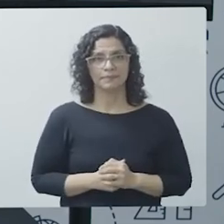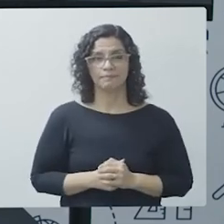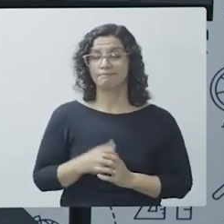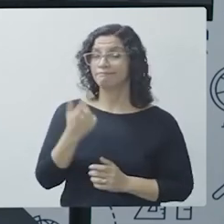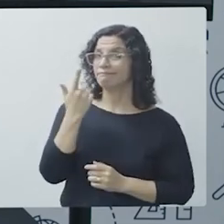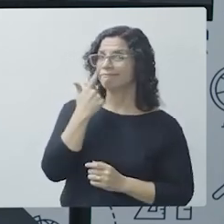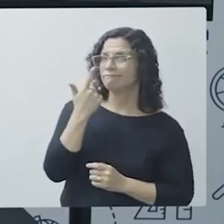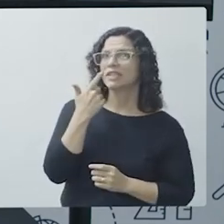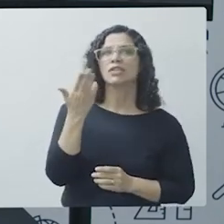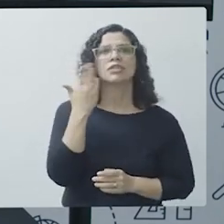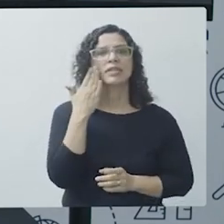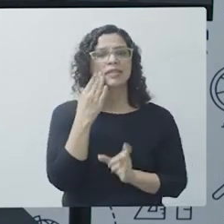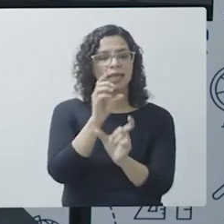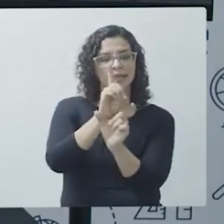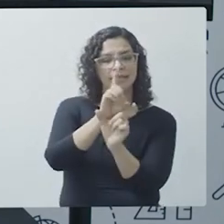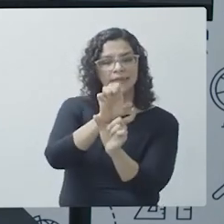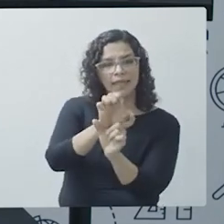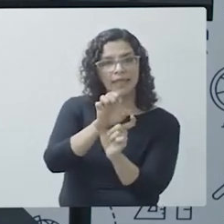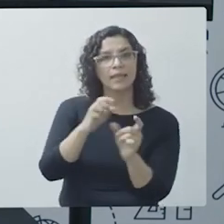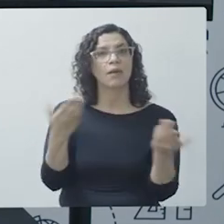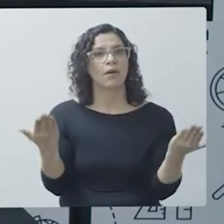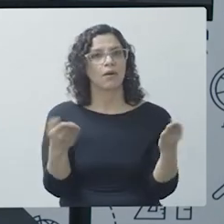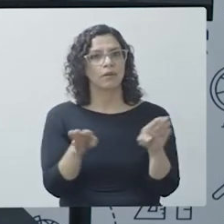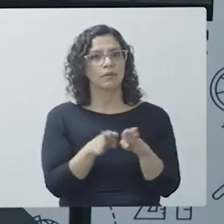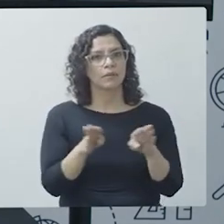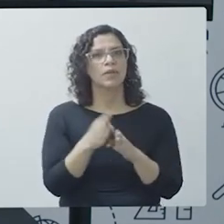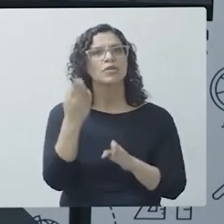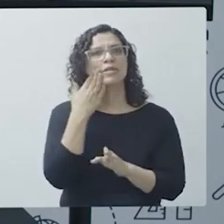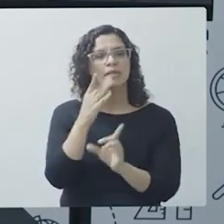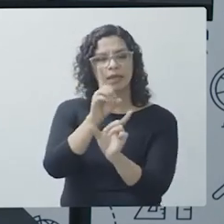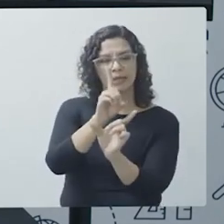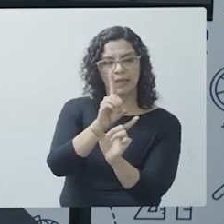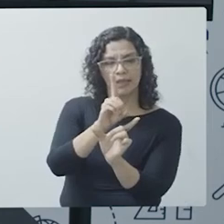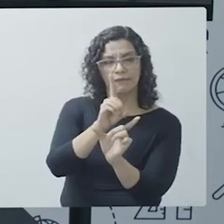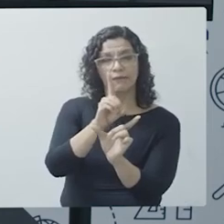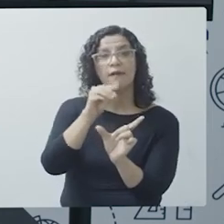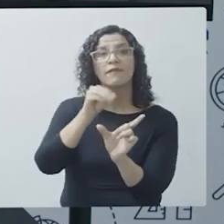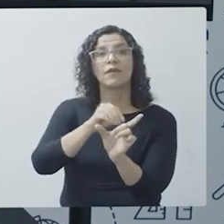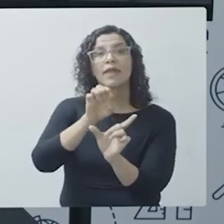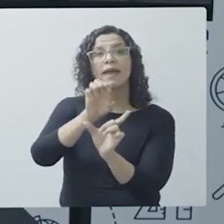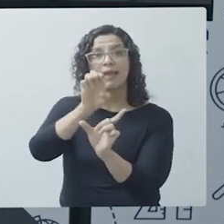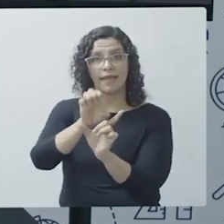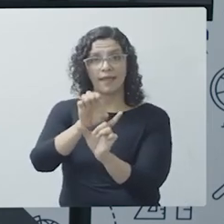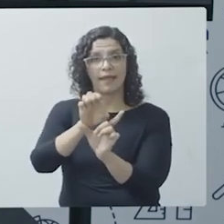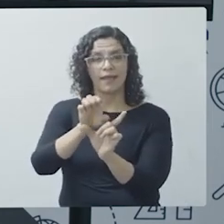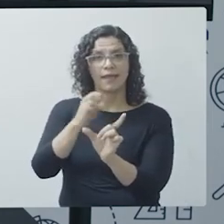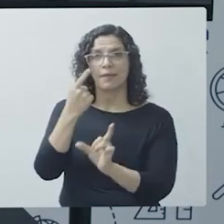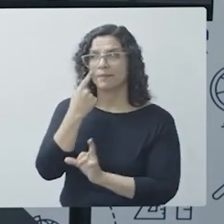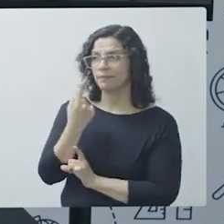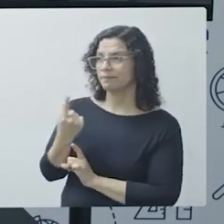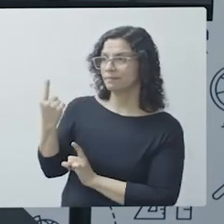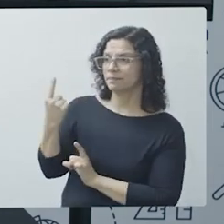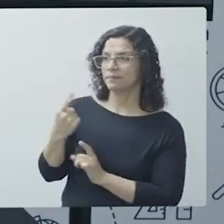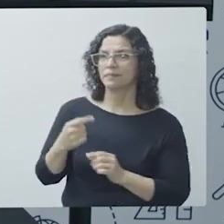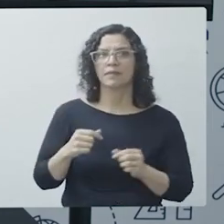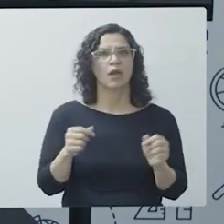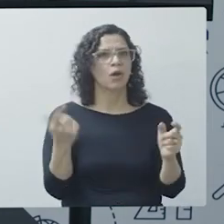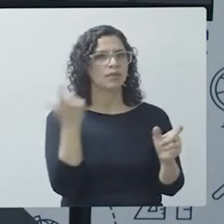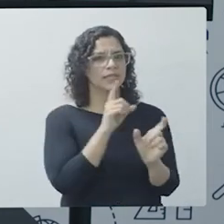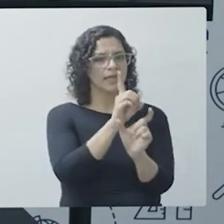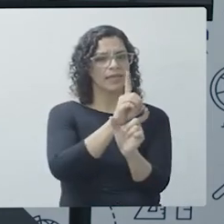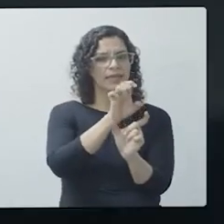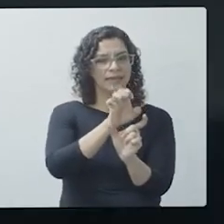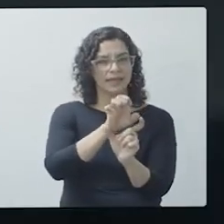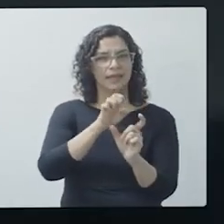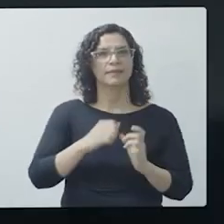D. O primeiro pedacinho. Então, eu já tenho o D, falta a letra E